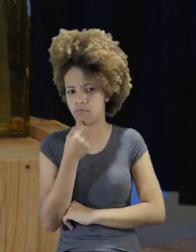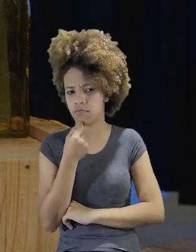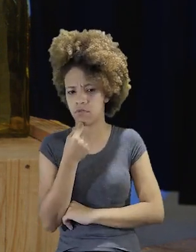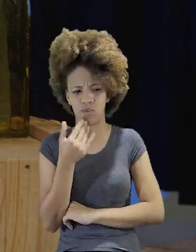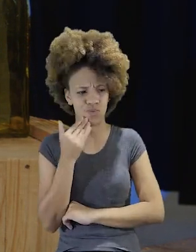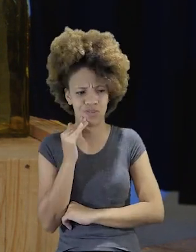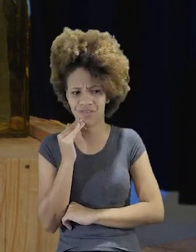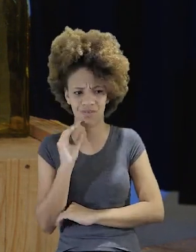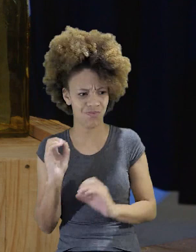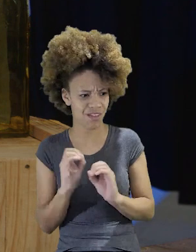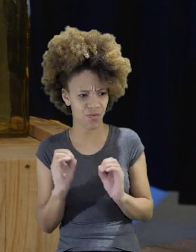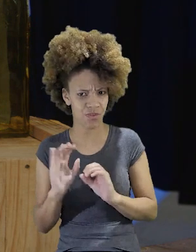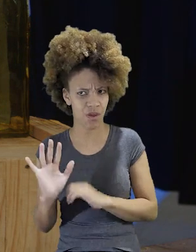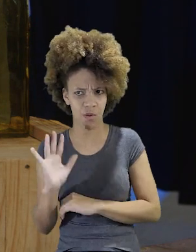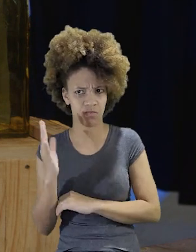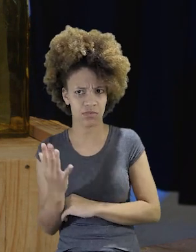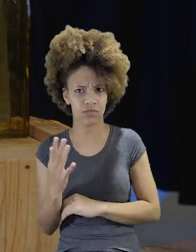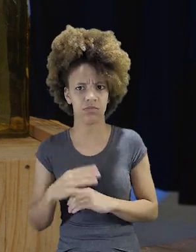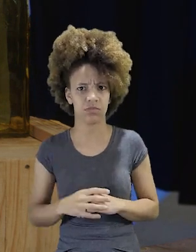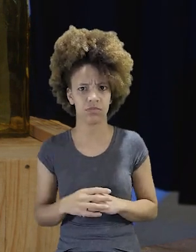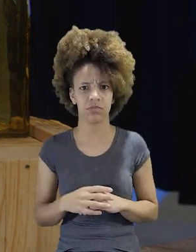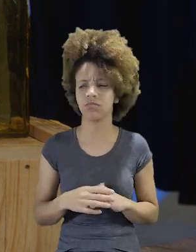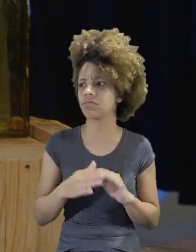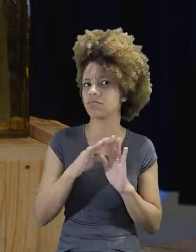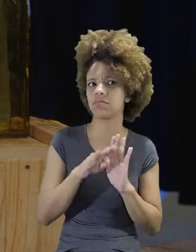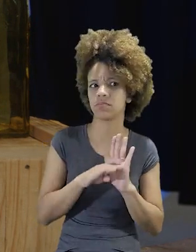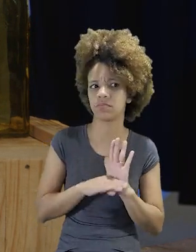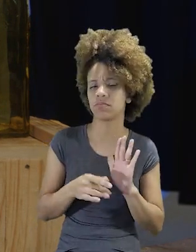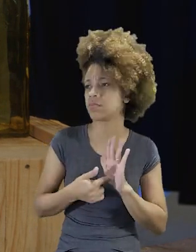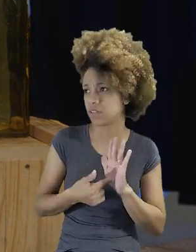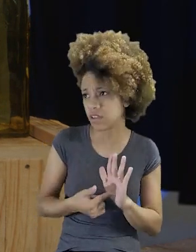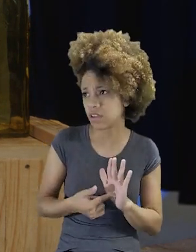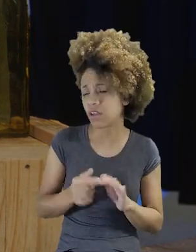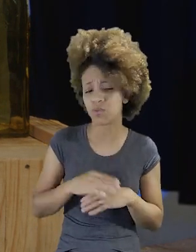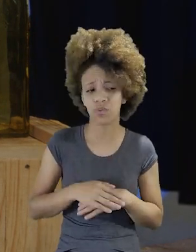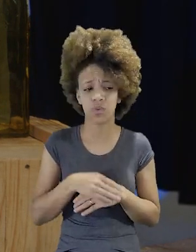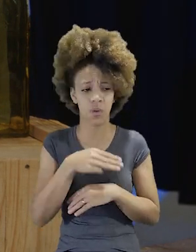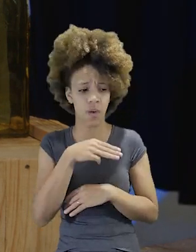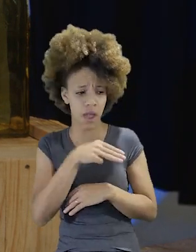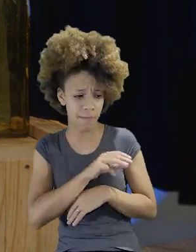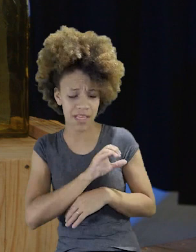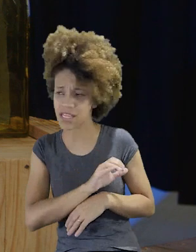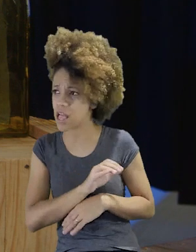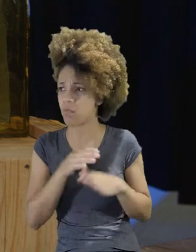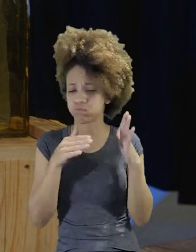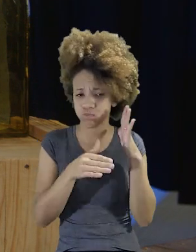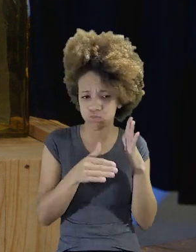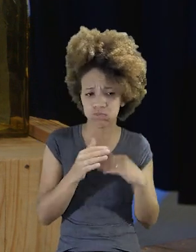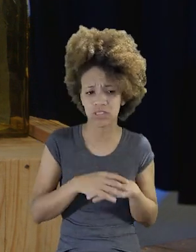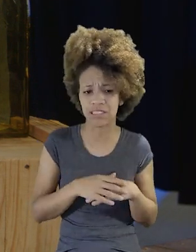ideia ele fala meu eu não tô entendendo o que tá acontecendo com o rap que a gente tá no momento aonde os Mc